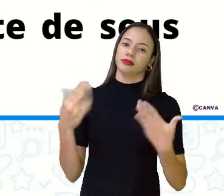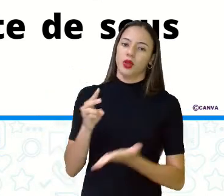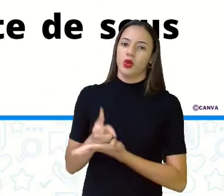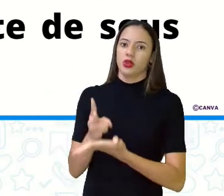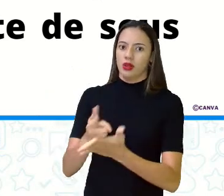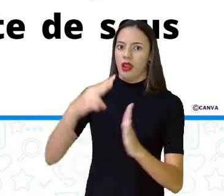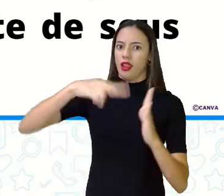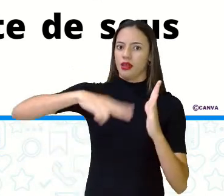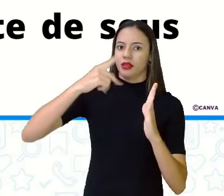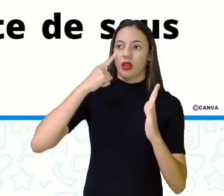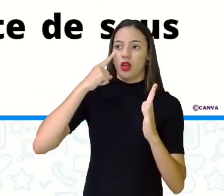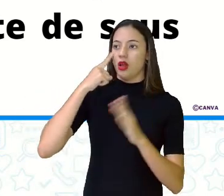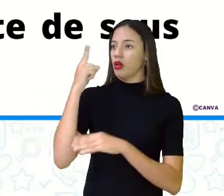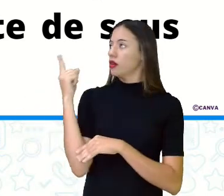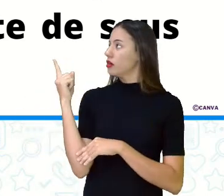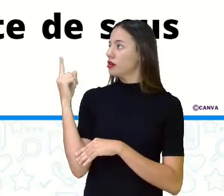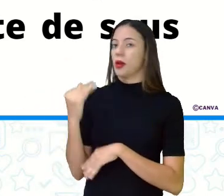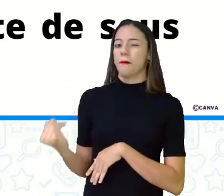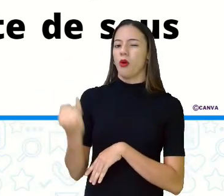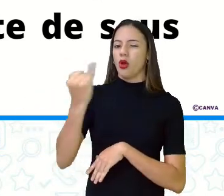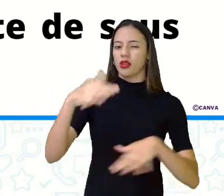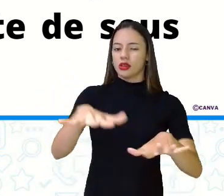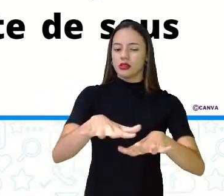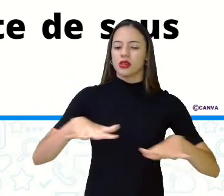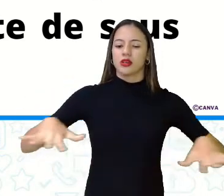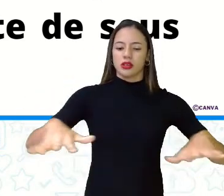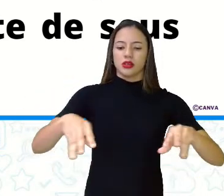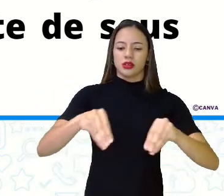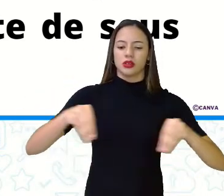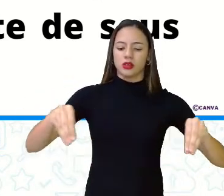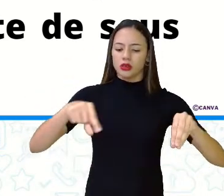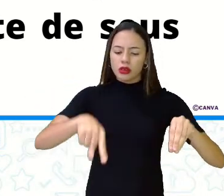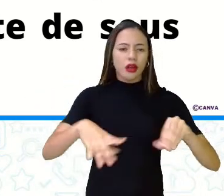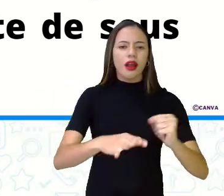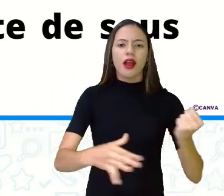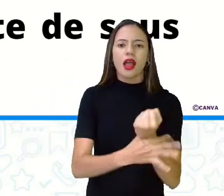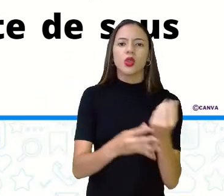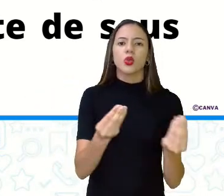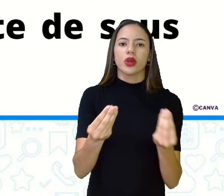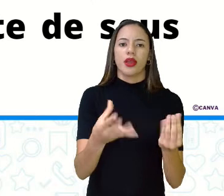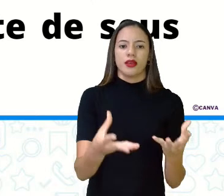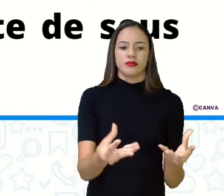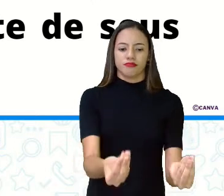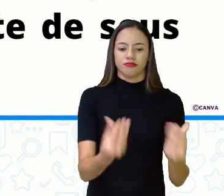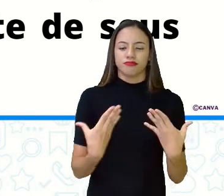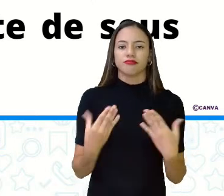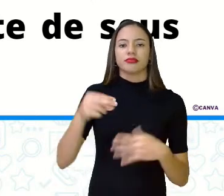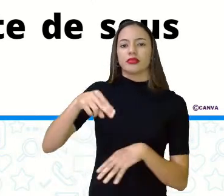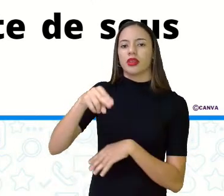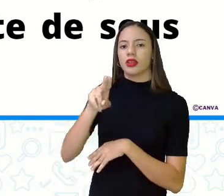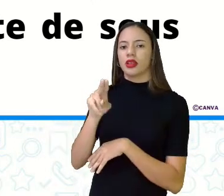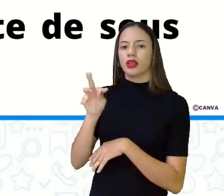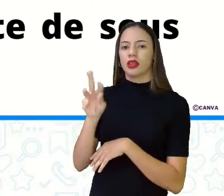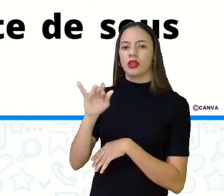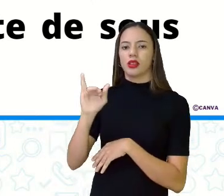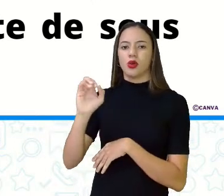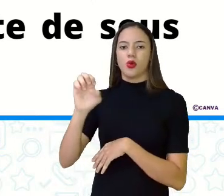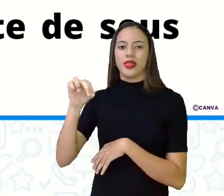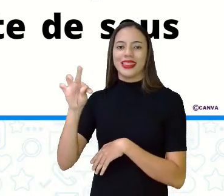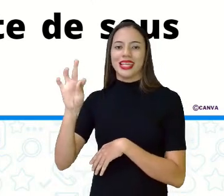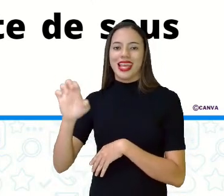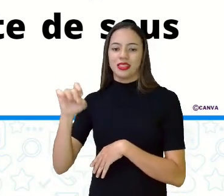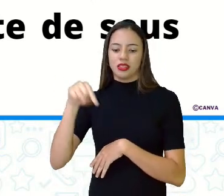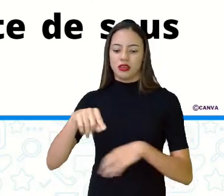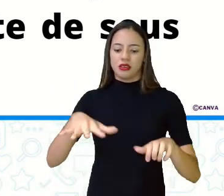diz assim, fornecimento, a importância do solo, ele fornece nutrientes aí, o fornecimento de nutrientes. O solo é